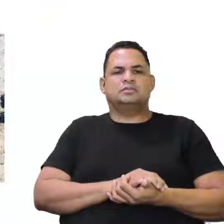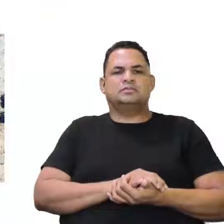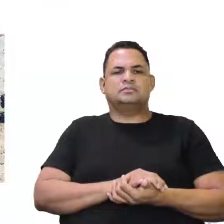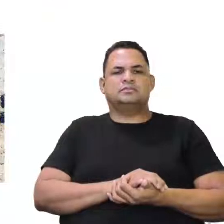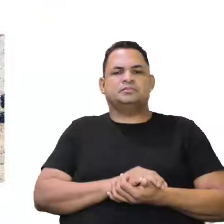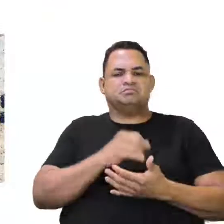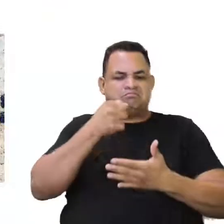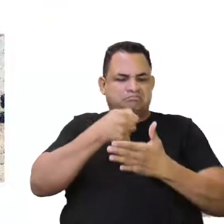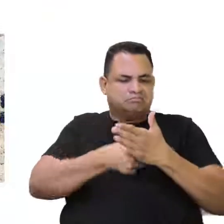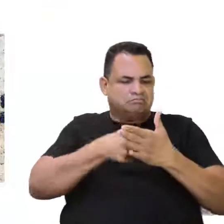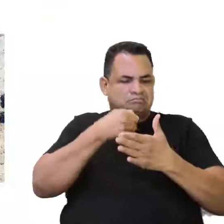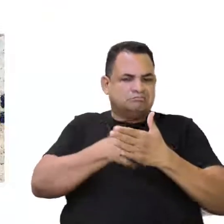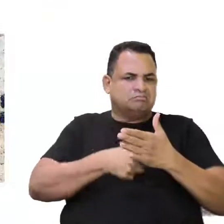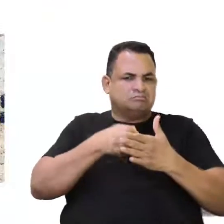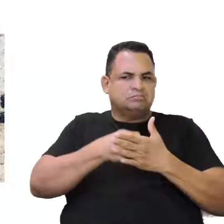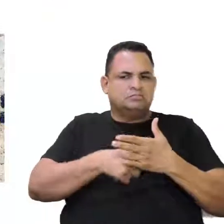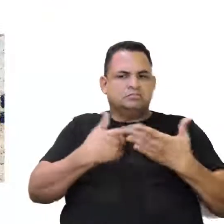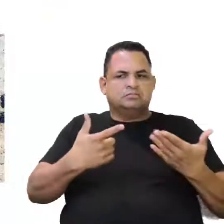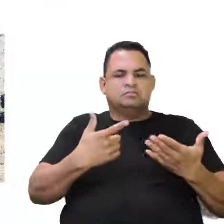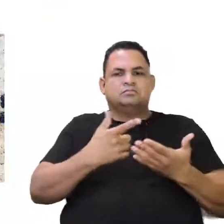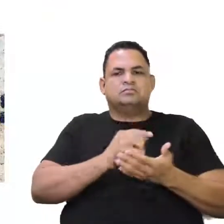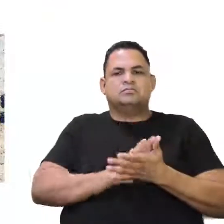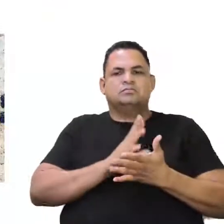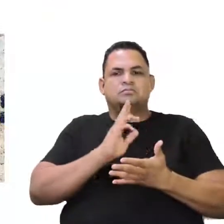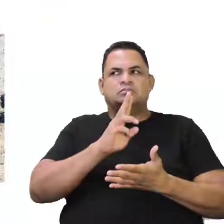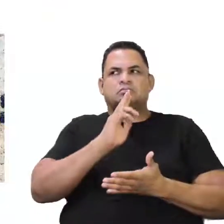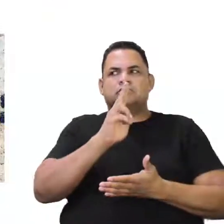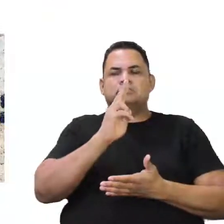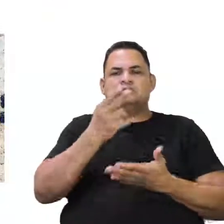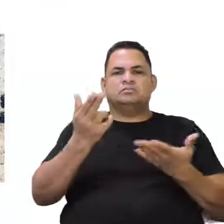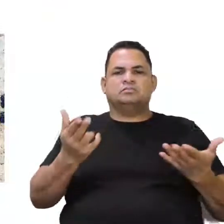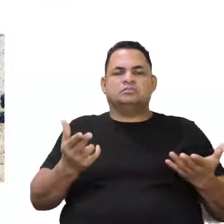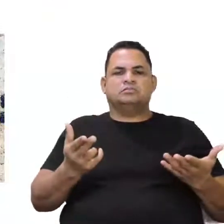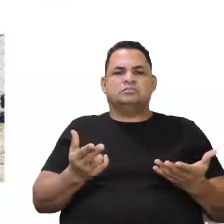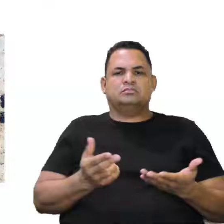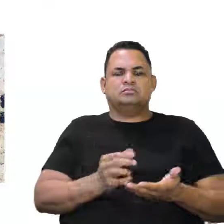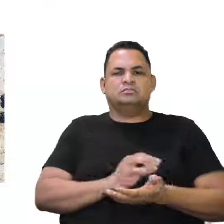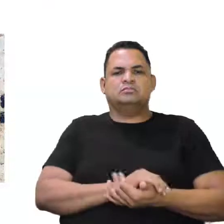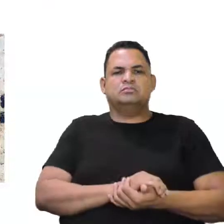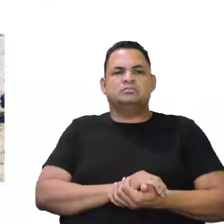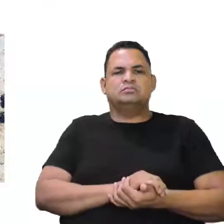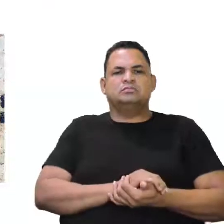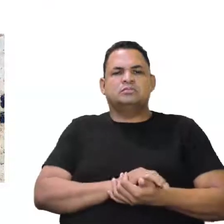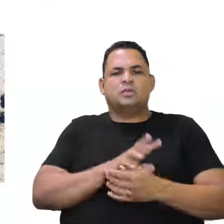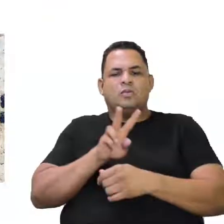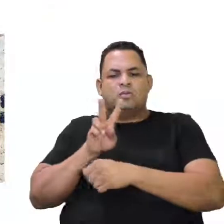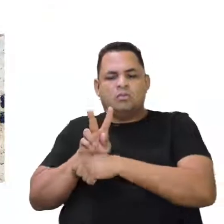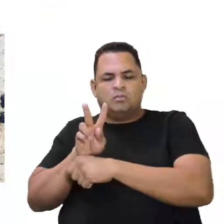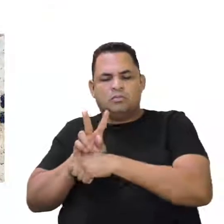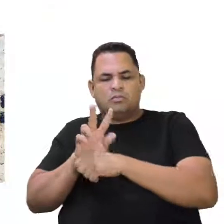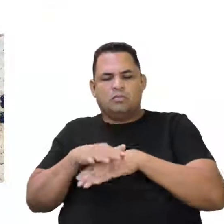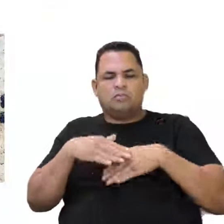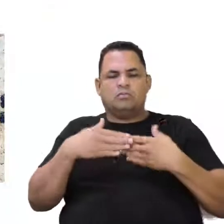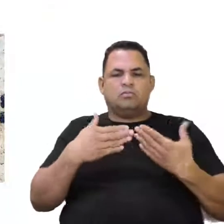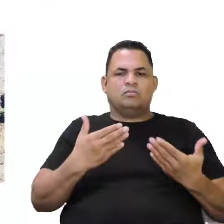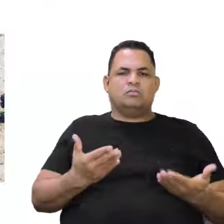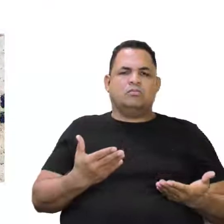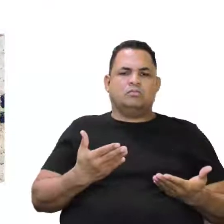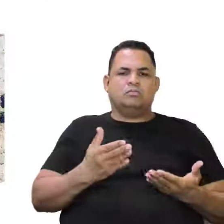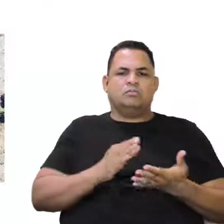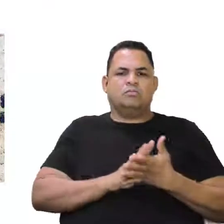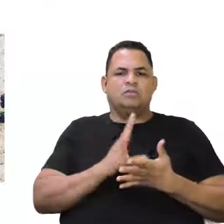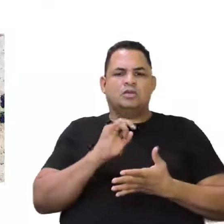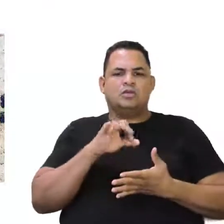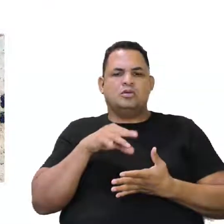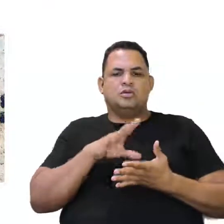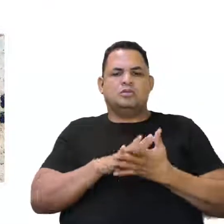eles defendem, né, essa manutenção e o cuidado para com que esses corais